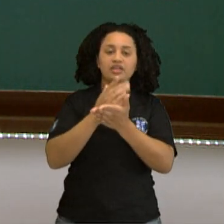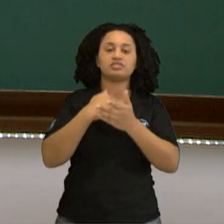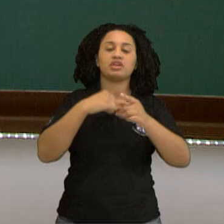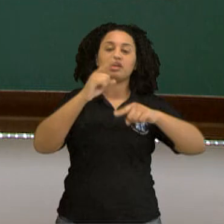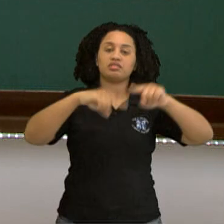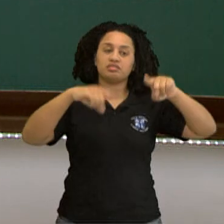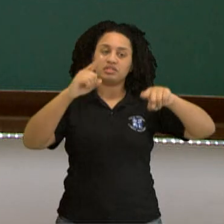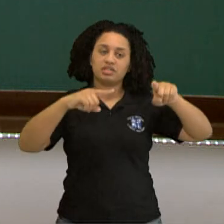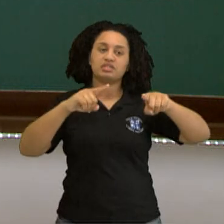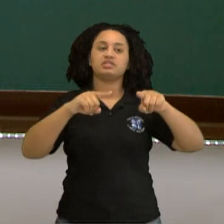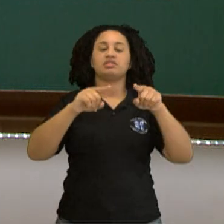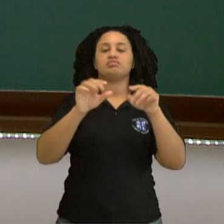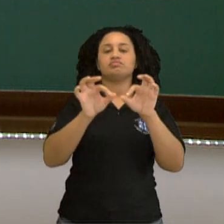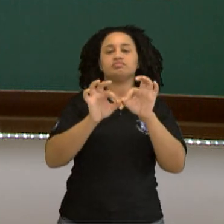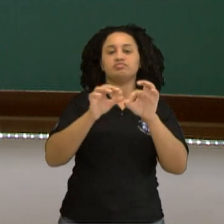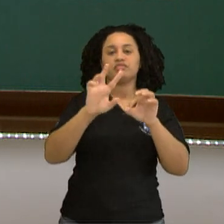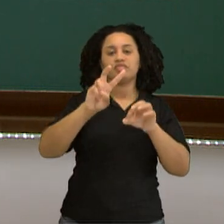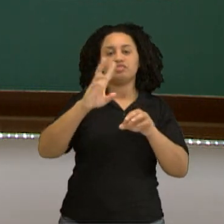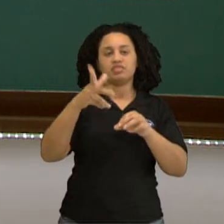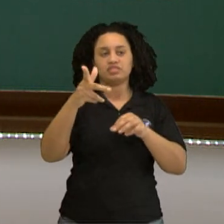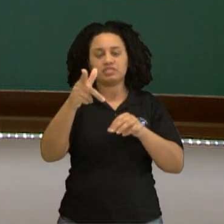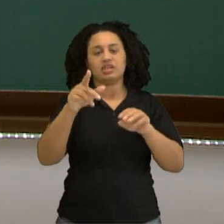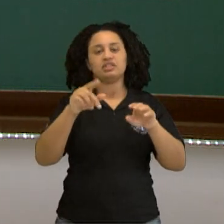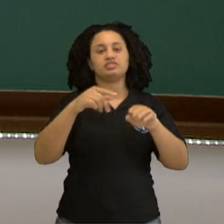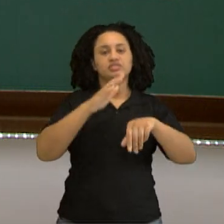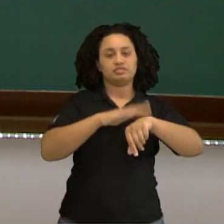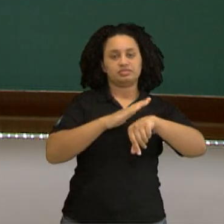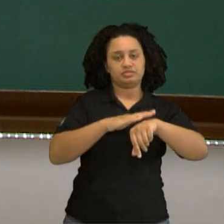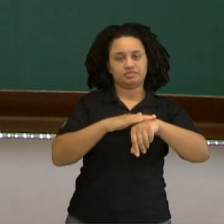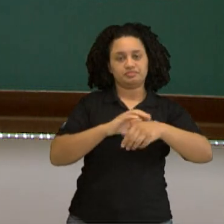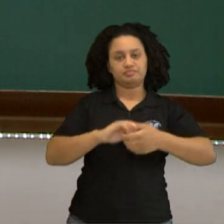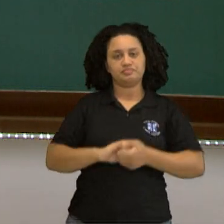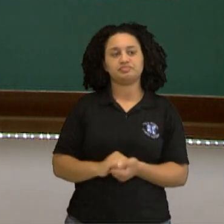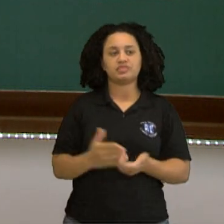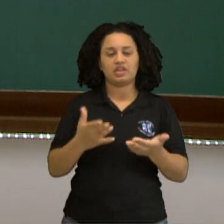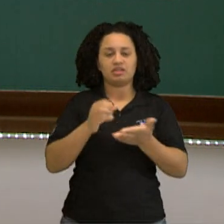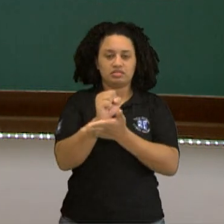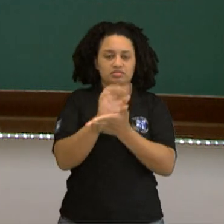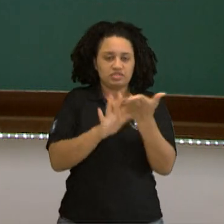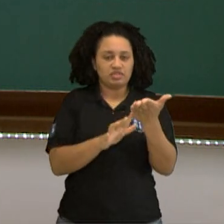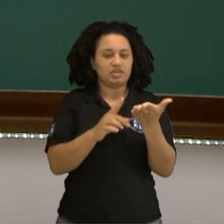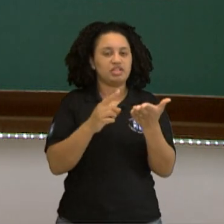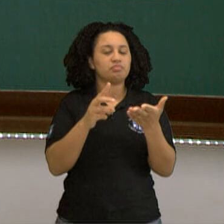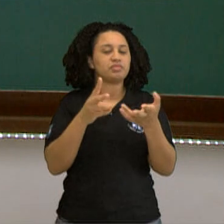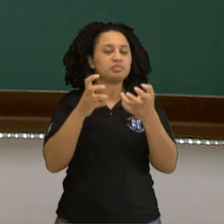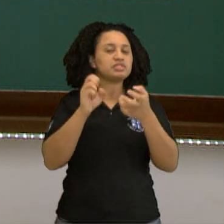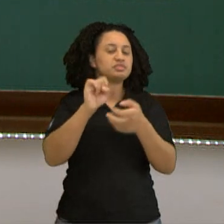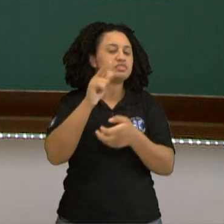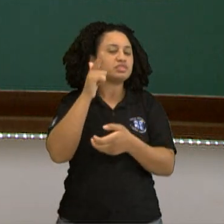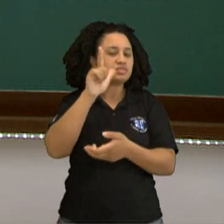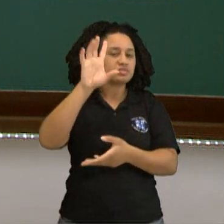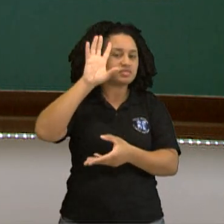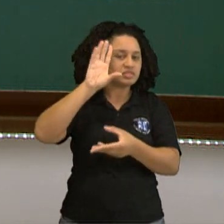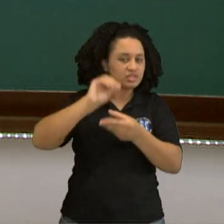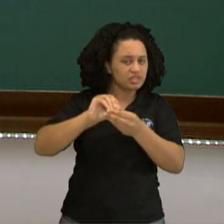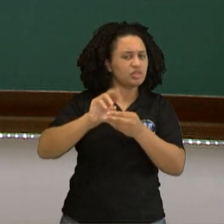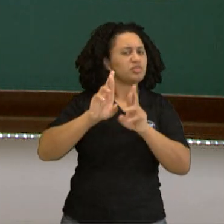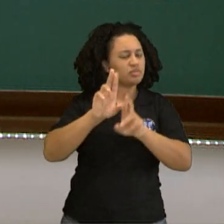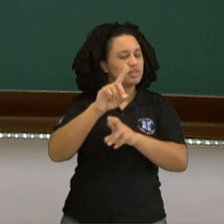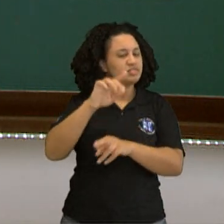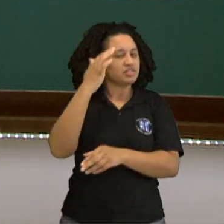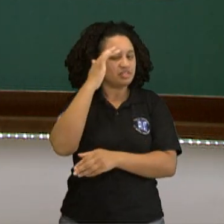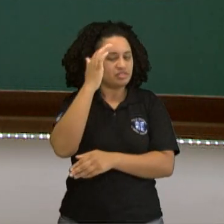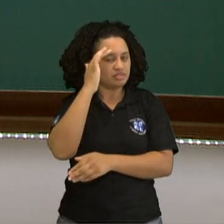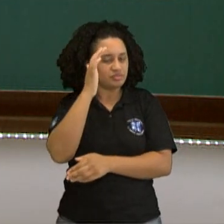seja, ΔV sobre ΔT. Vamos fazer um exercício para ver como é que vocês estão aí? Espero que vocês estejam bem. Vamos